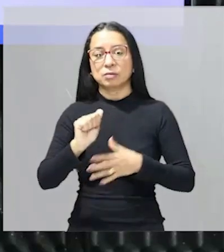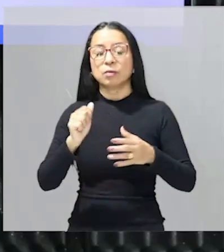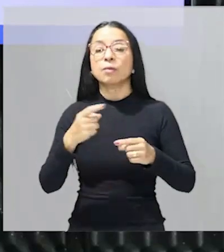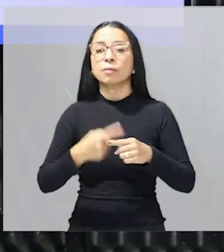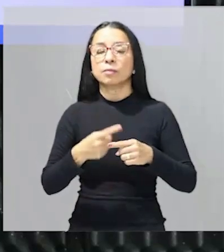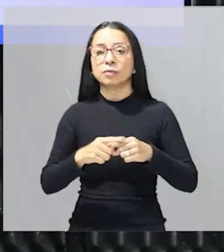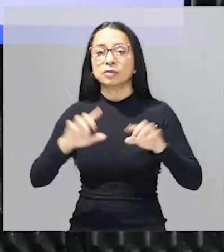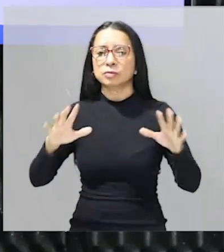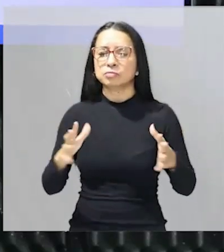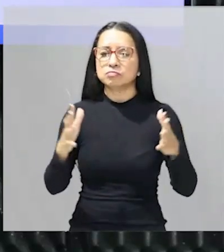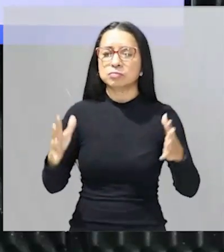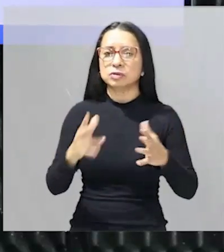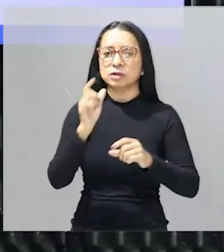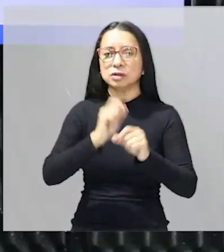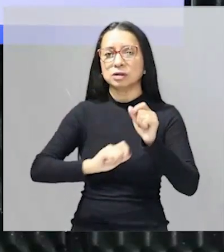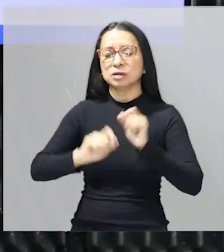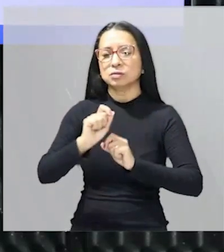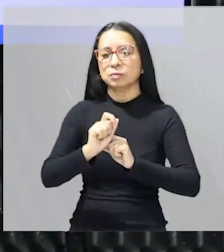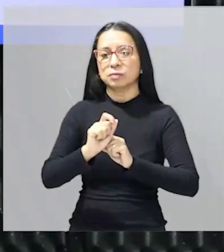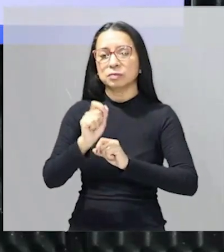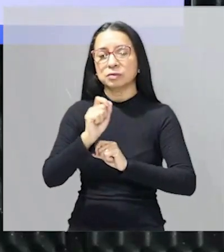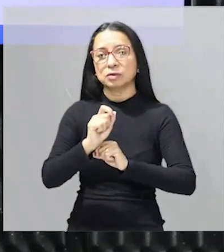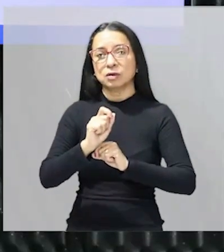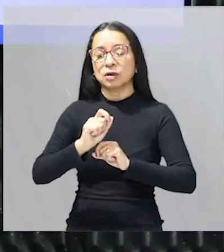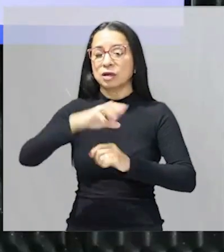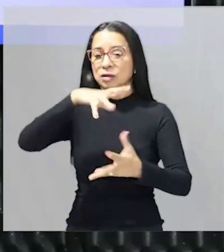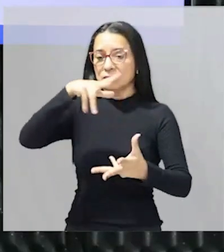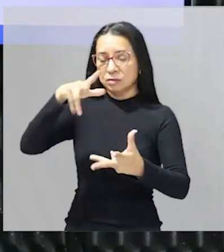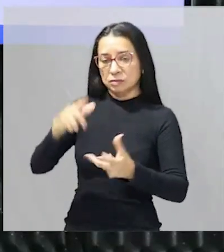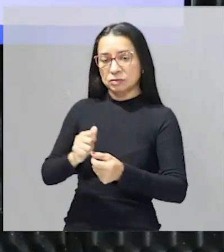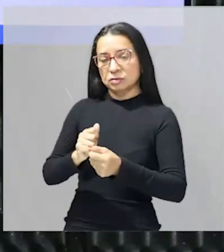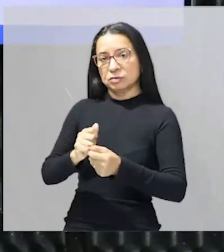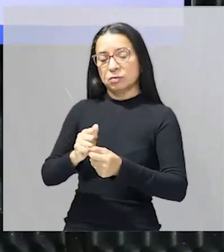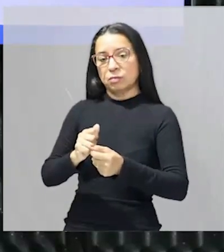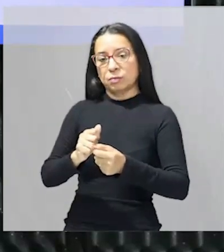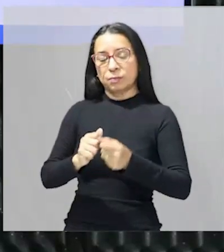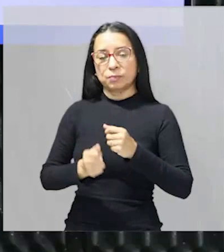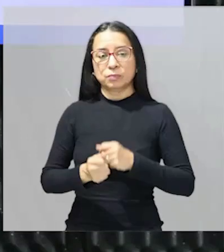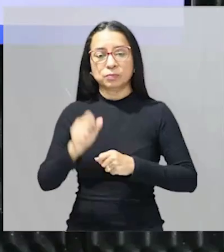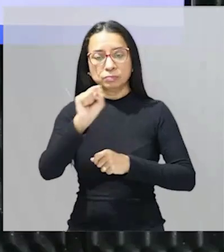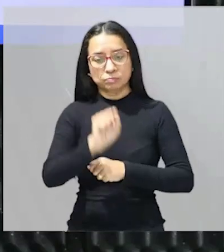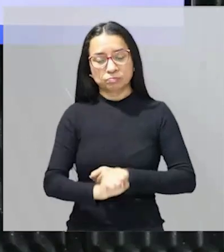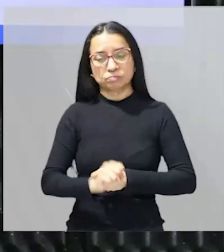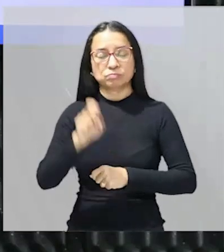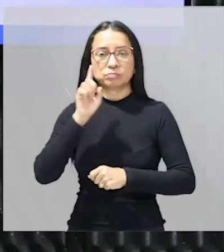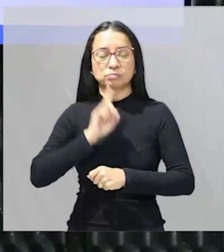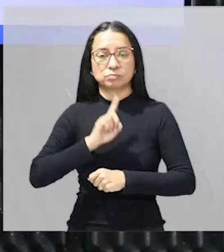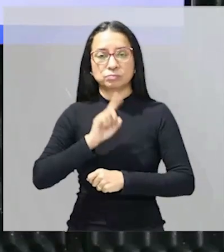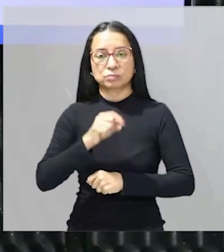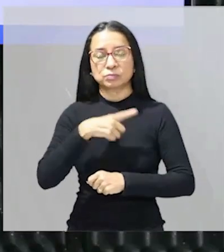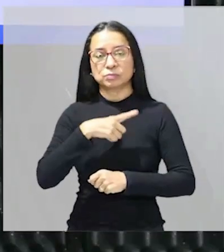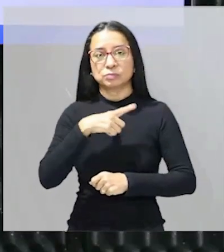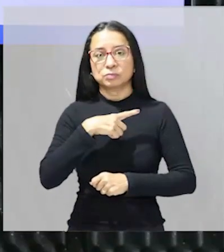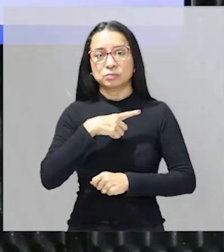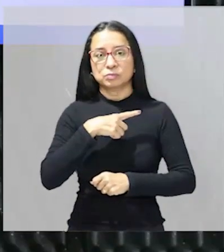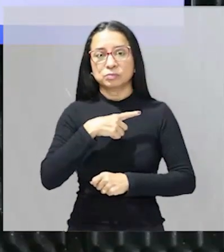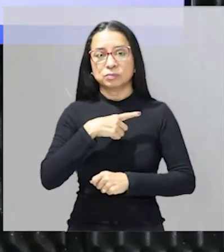internacional. Na América Britânica, nos Estados Unidos, no sul dos Estados Unidos, se tem